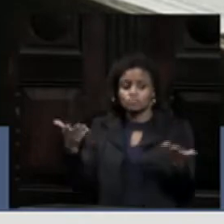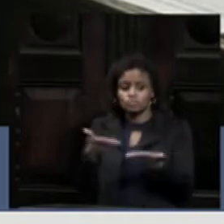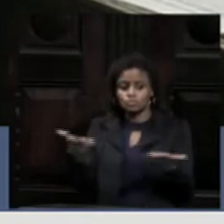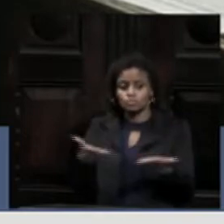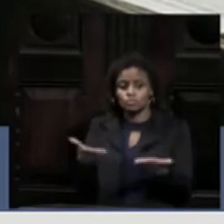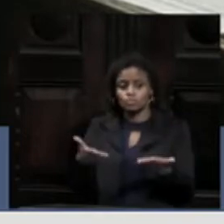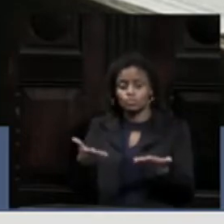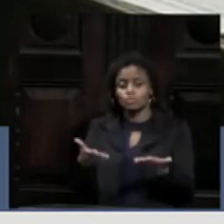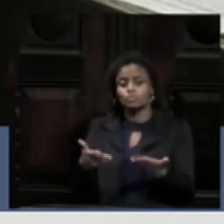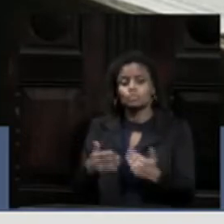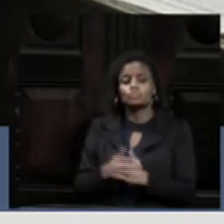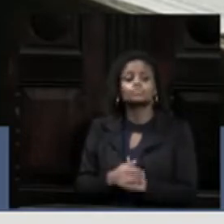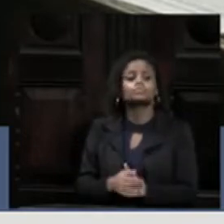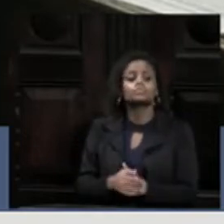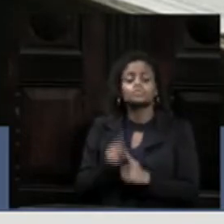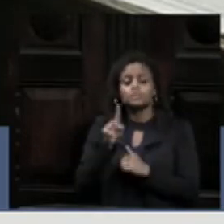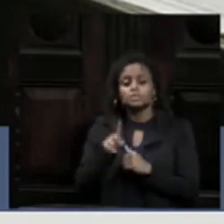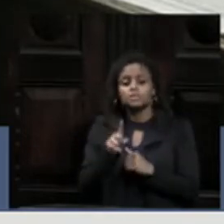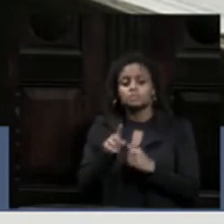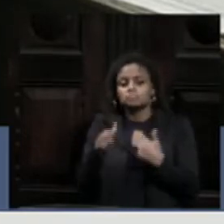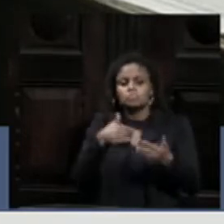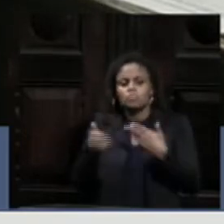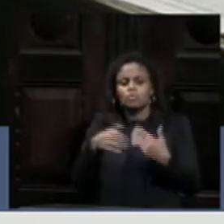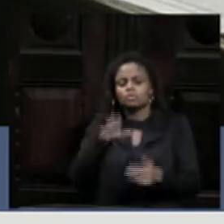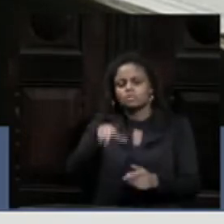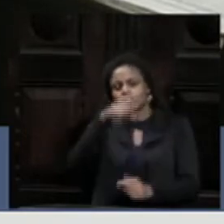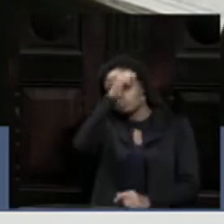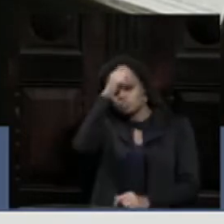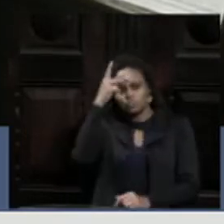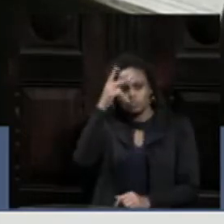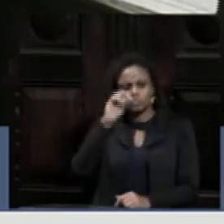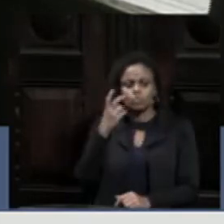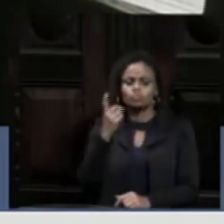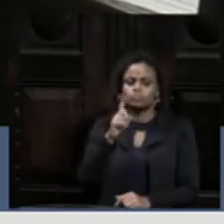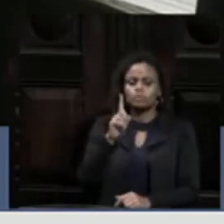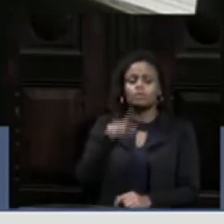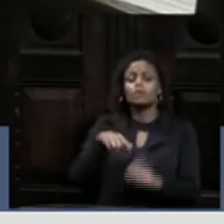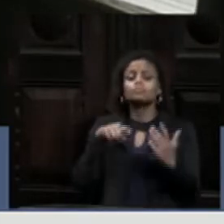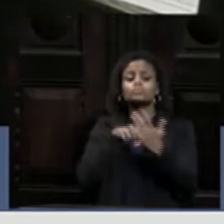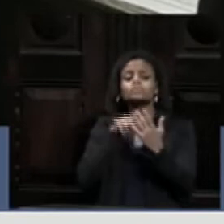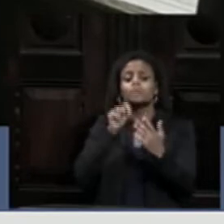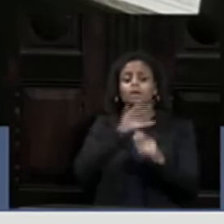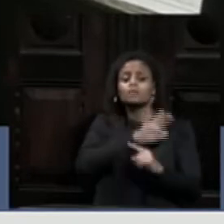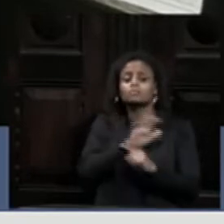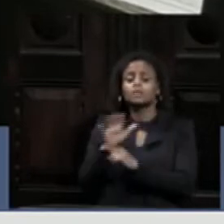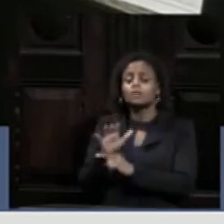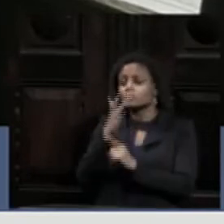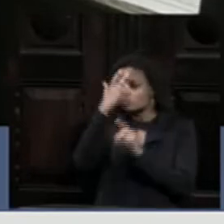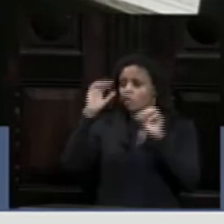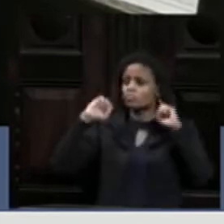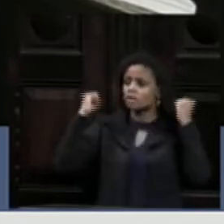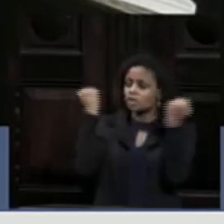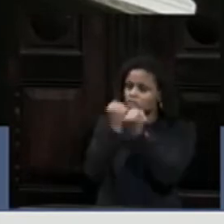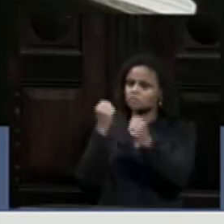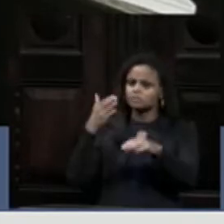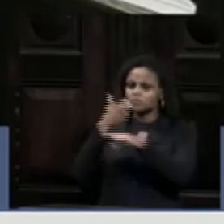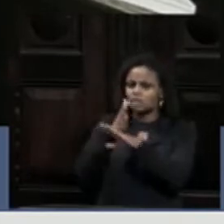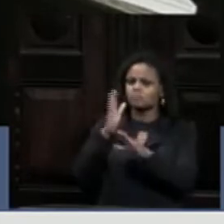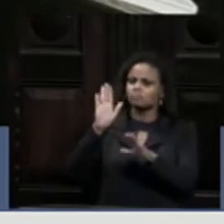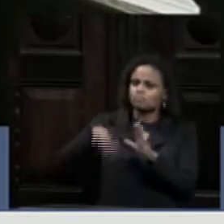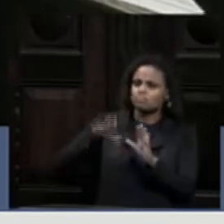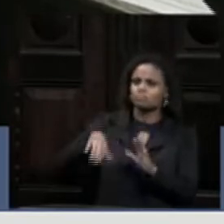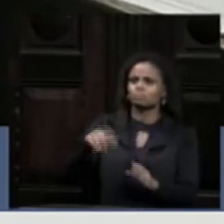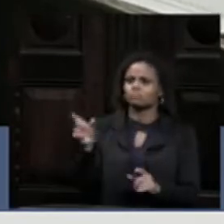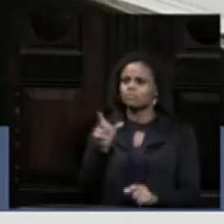sendo público ou não, o intuito é garantir o ingresso mais barato, popular, para a população e para os torcedores do Estado do